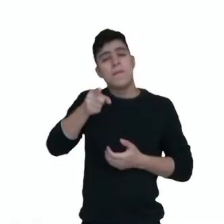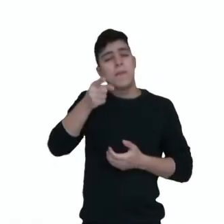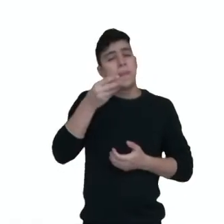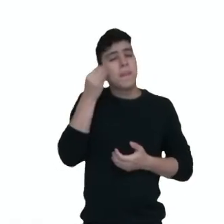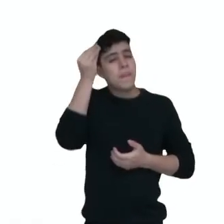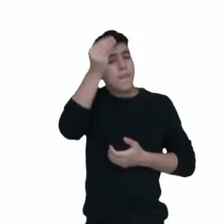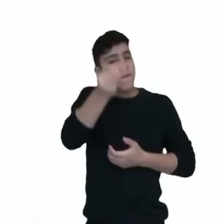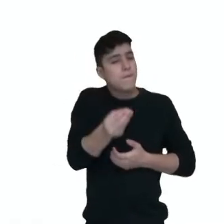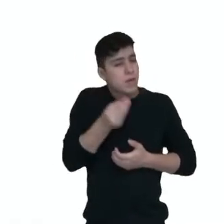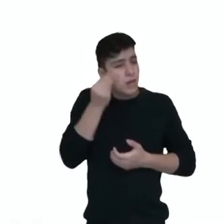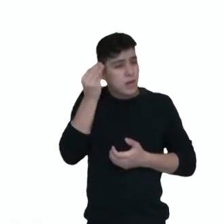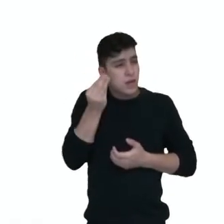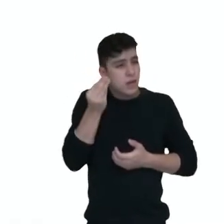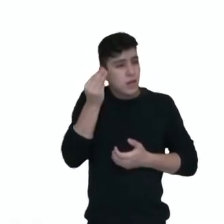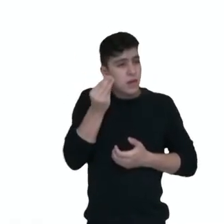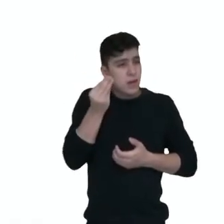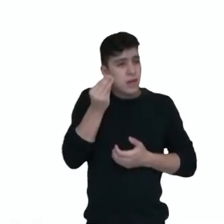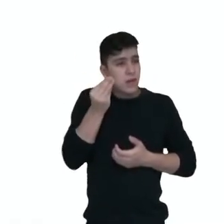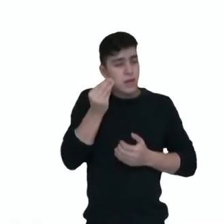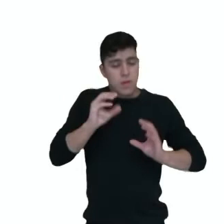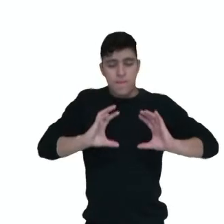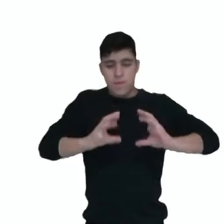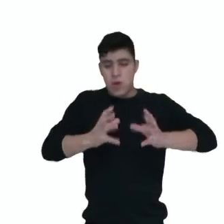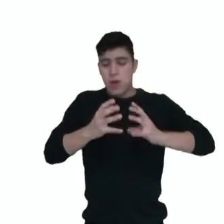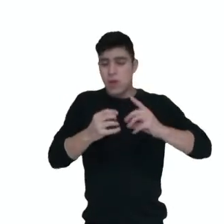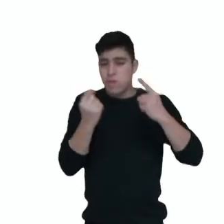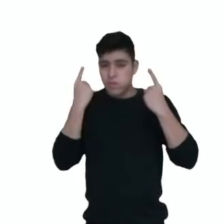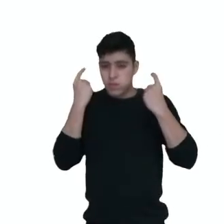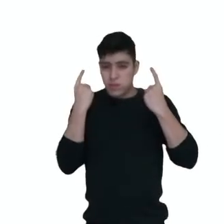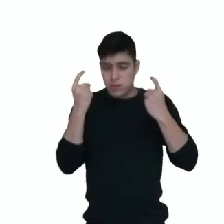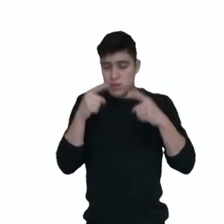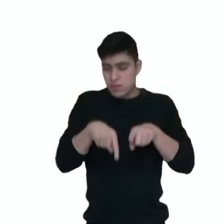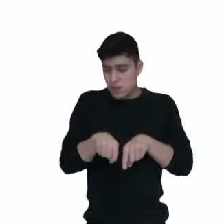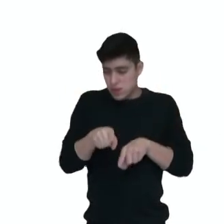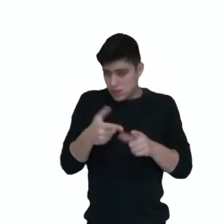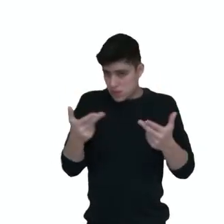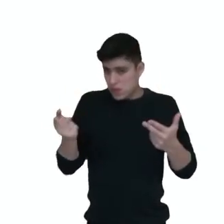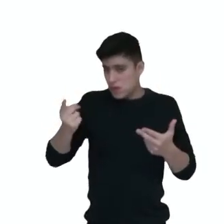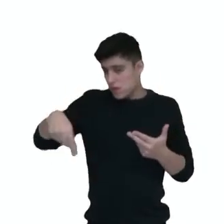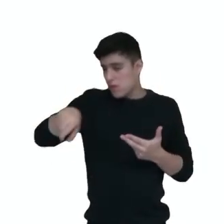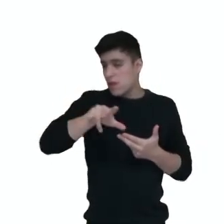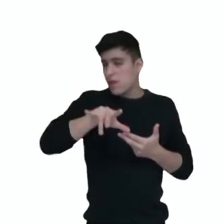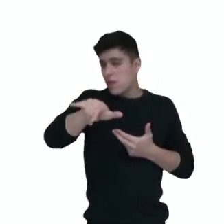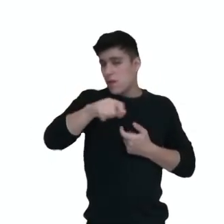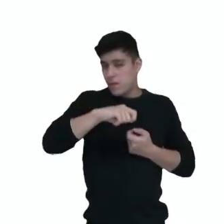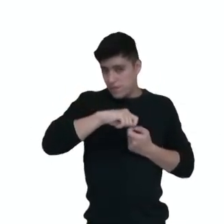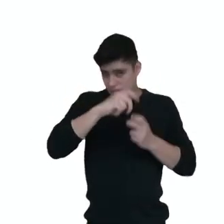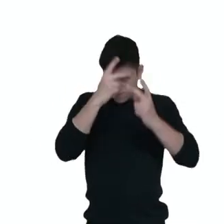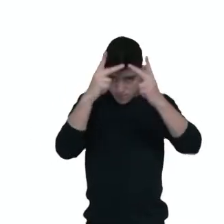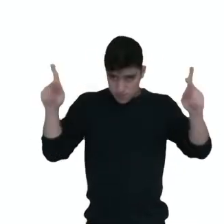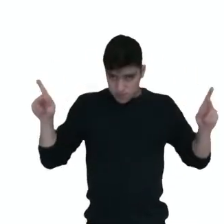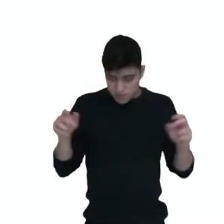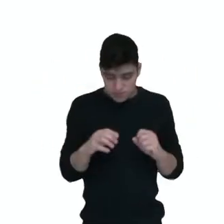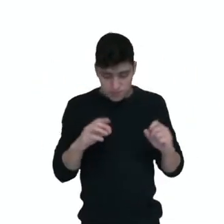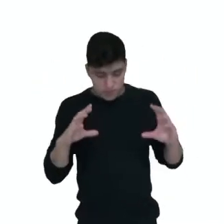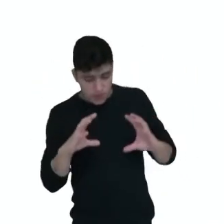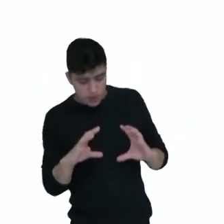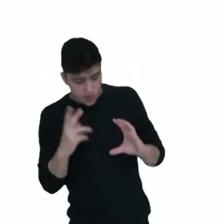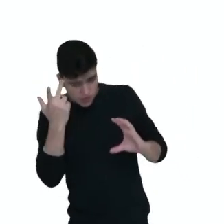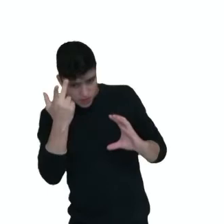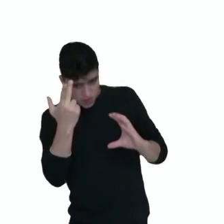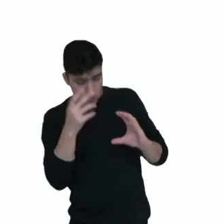Experiência com bola de guiso. Materiais. Então vocês vão fazer a sua bola ali. Bola